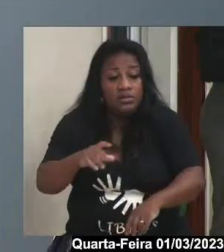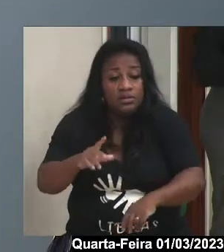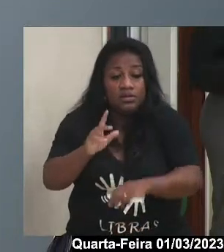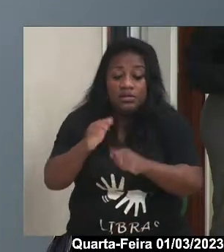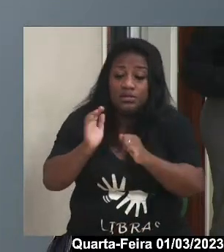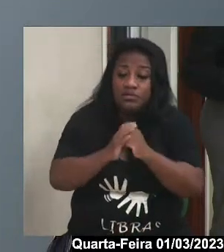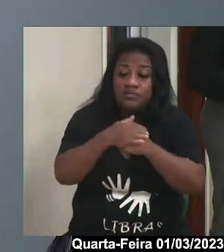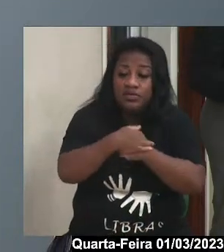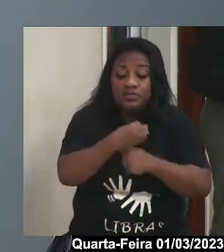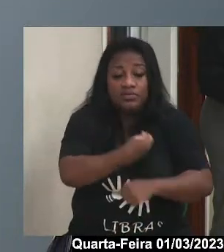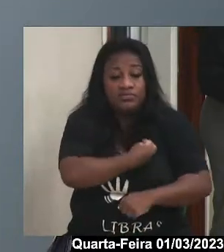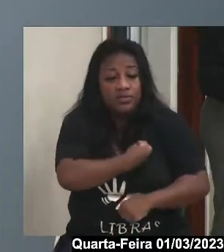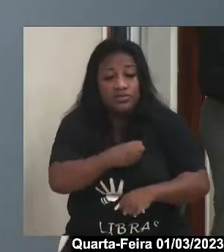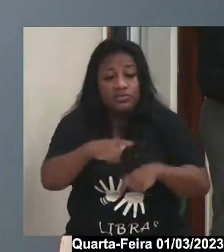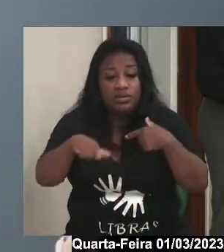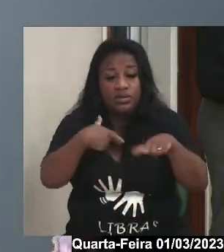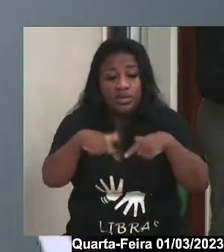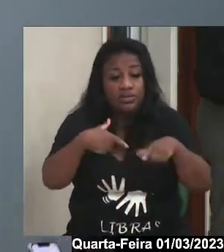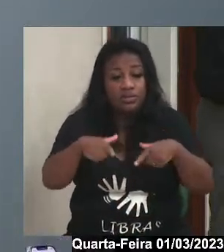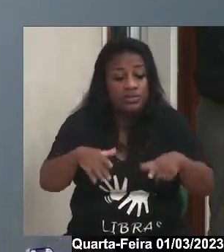de um trabalhador. Muito obrigado.